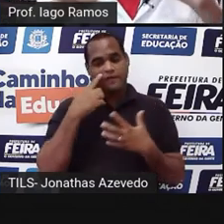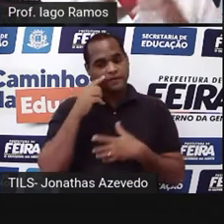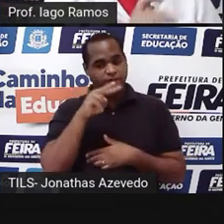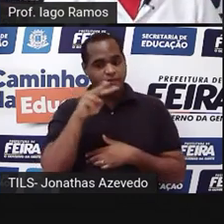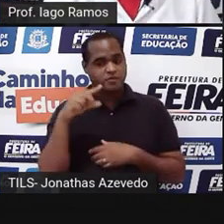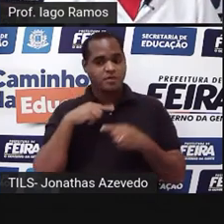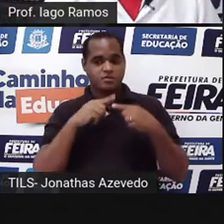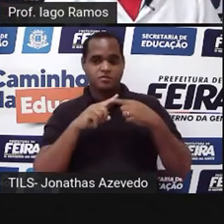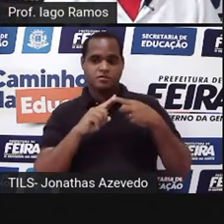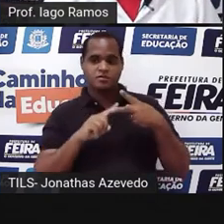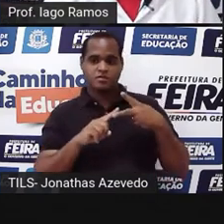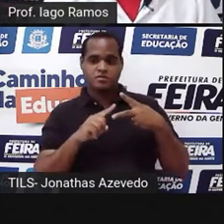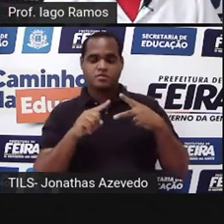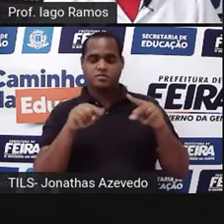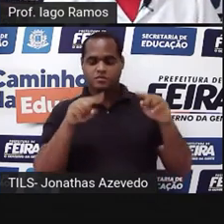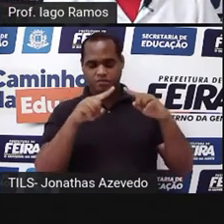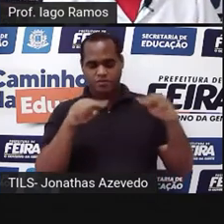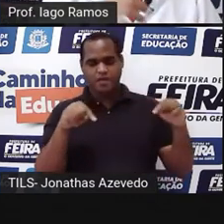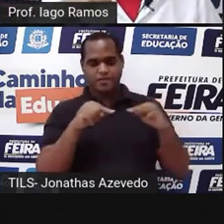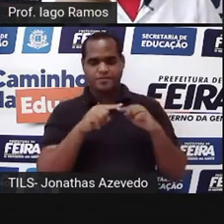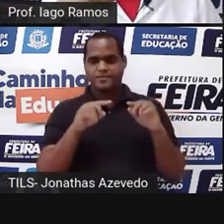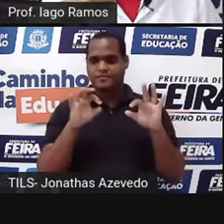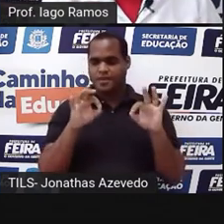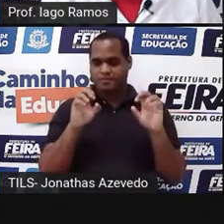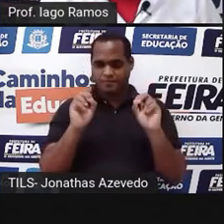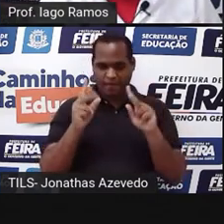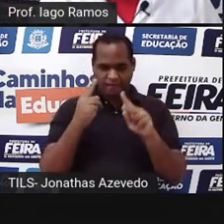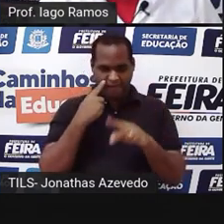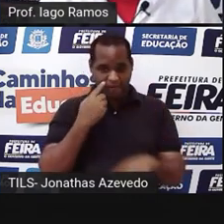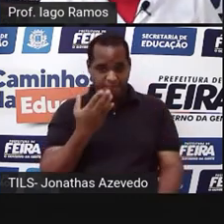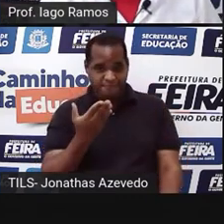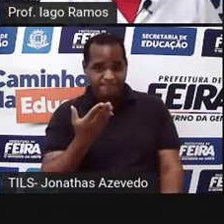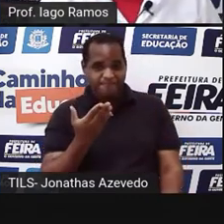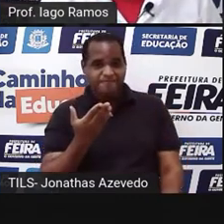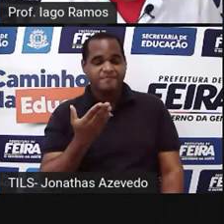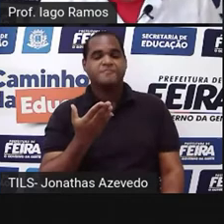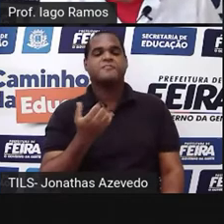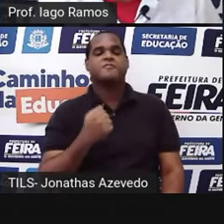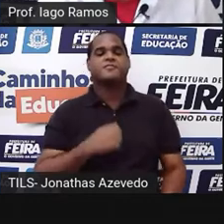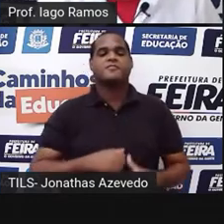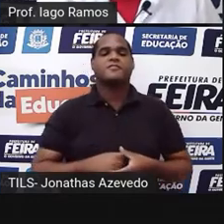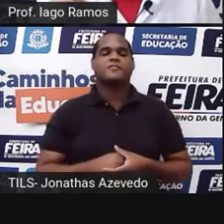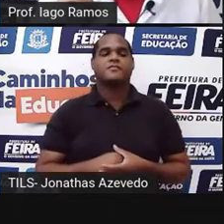olha para os dois triângulos e olha as medidas desses ângulos aí. Olhou?